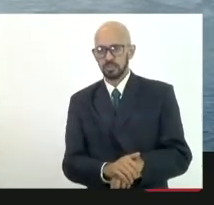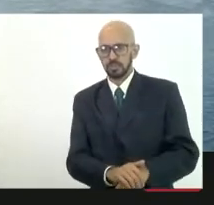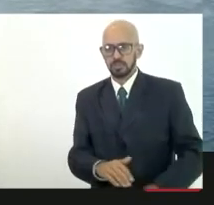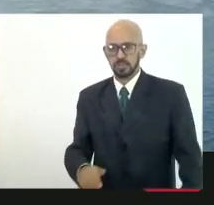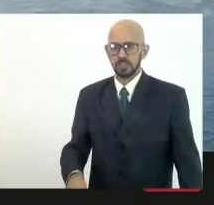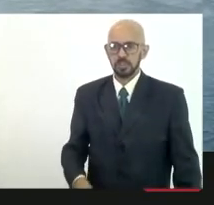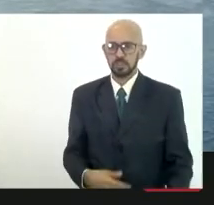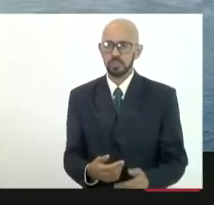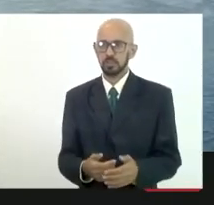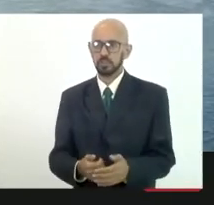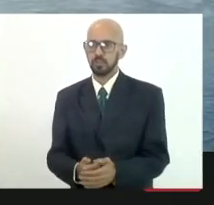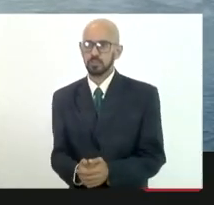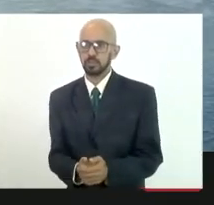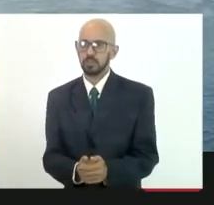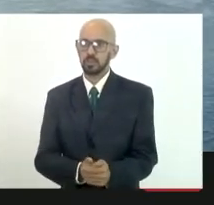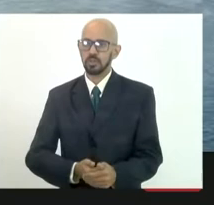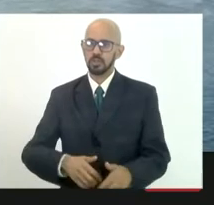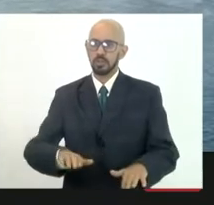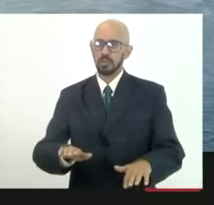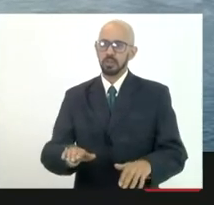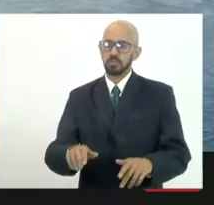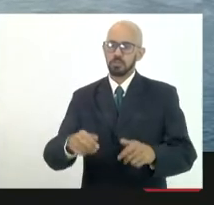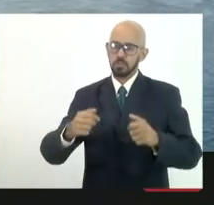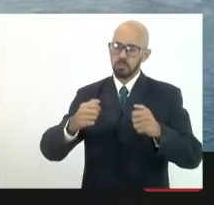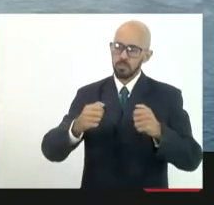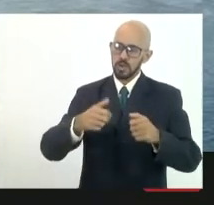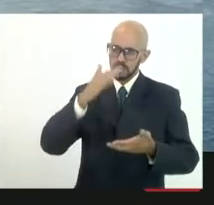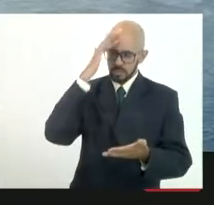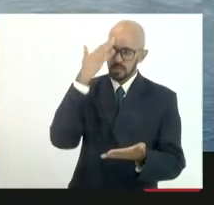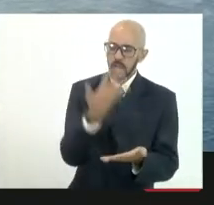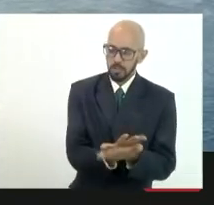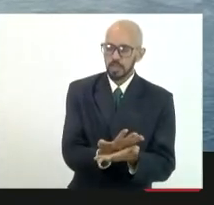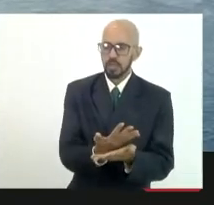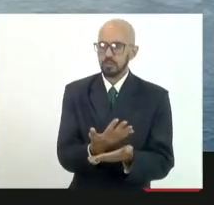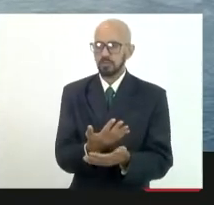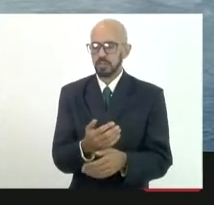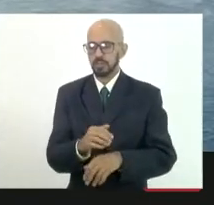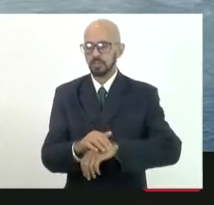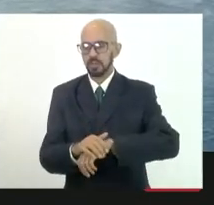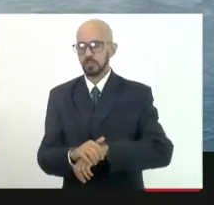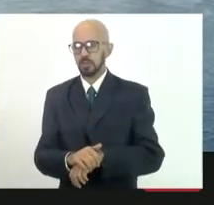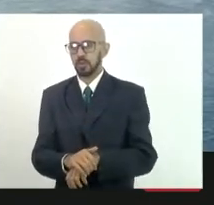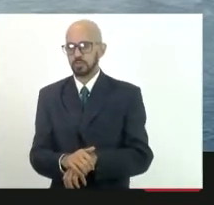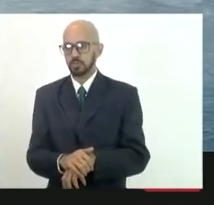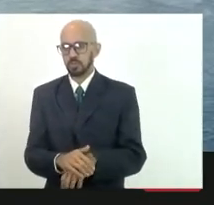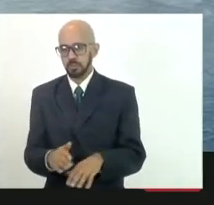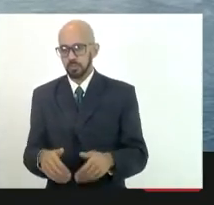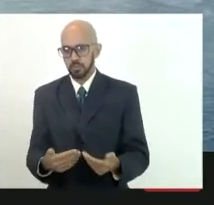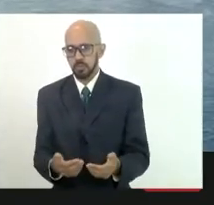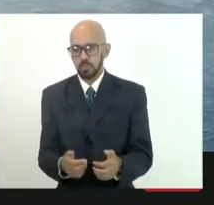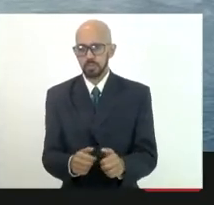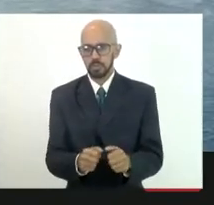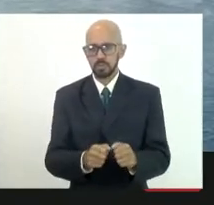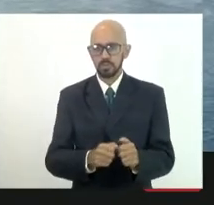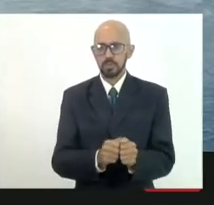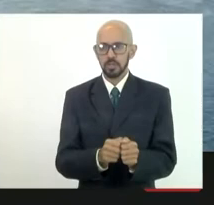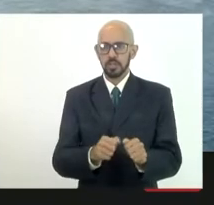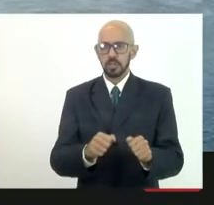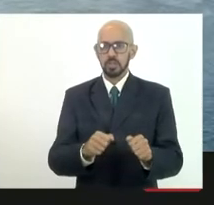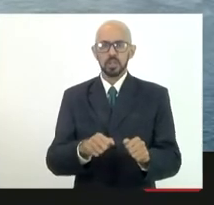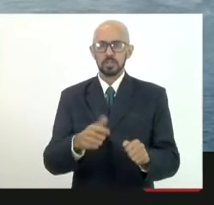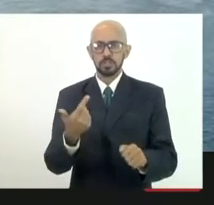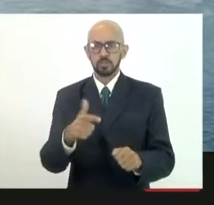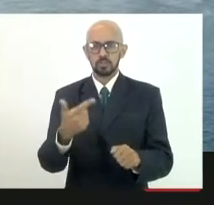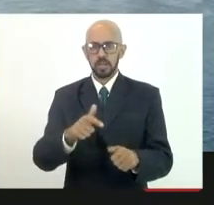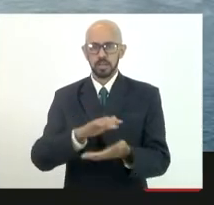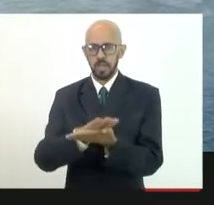no bolso, como você trouxe. Pode ter certeza que, pela ausência de amor e de respeito, essas pessoas de Jesus elas não têm nada.